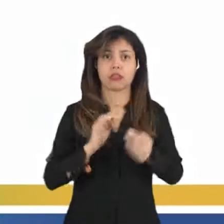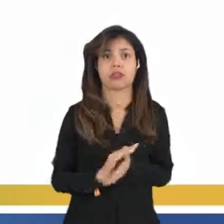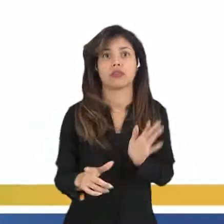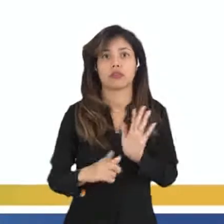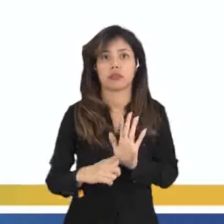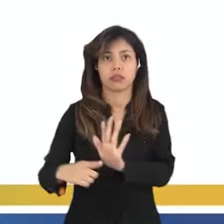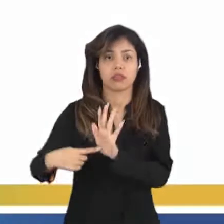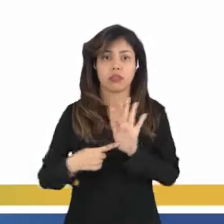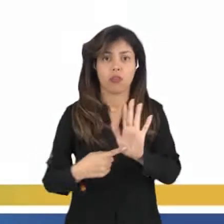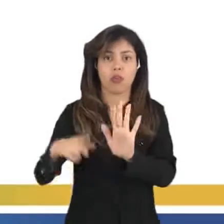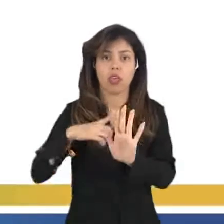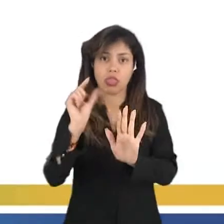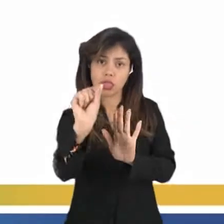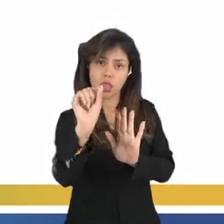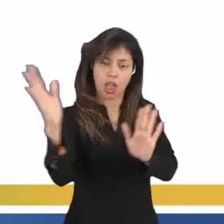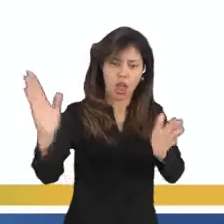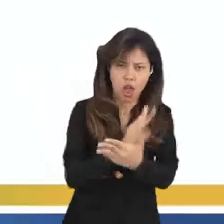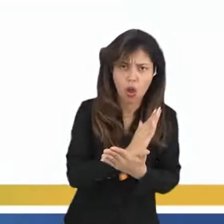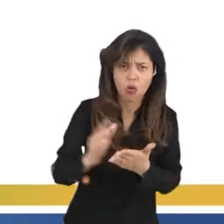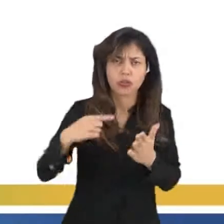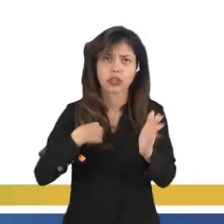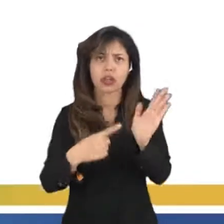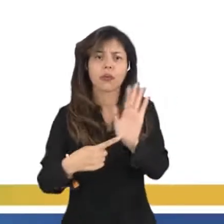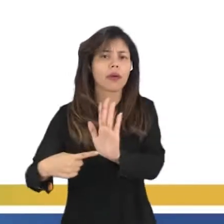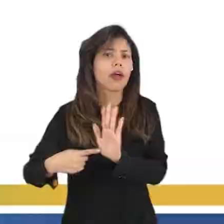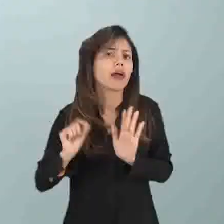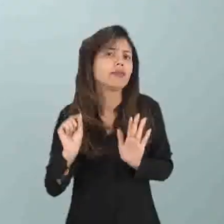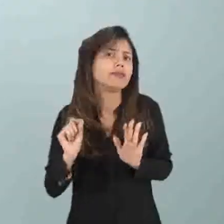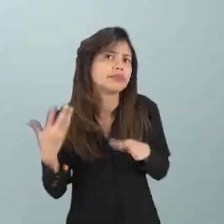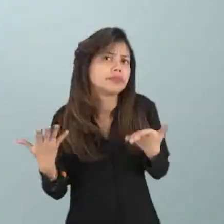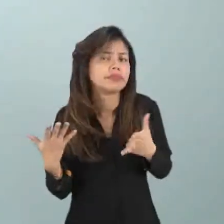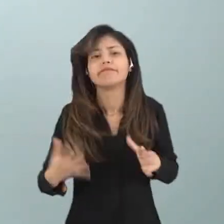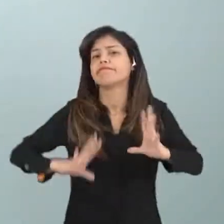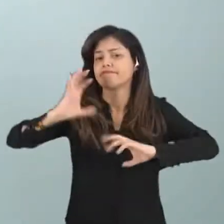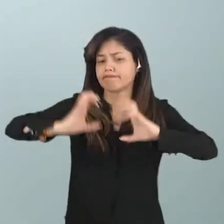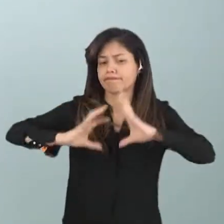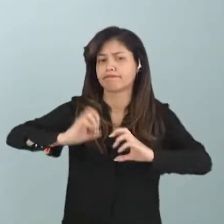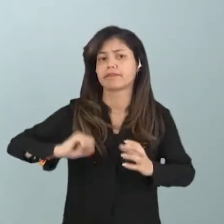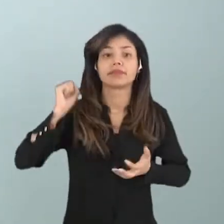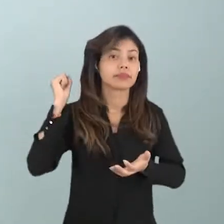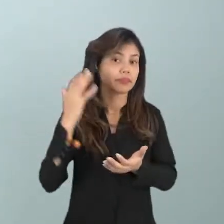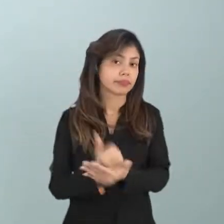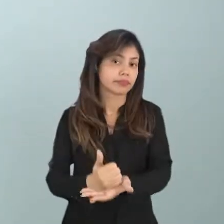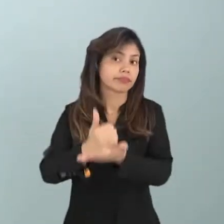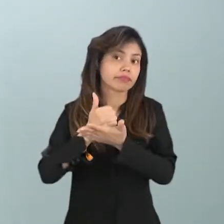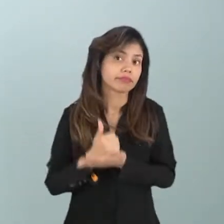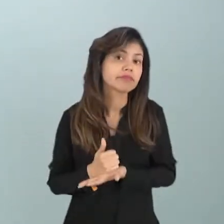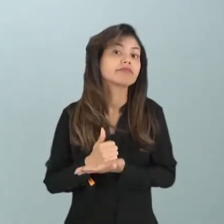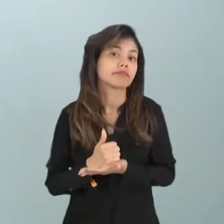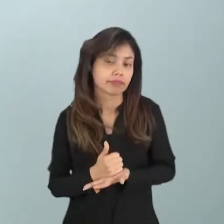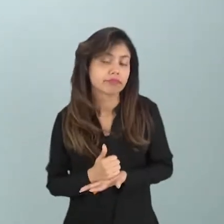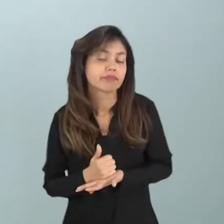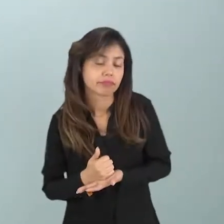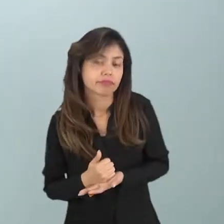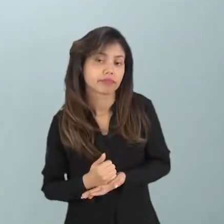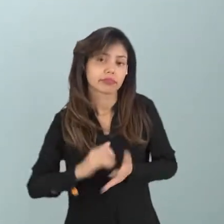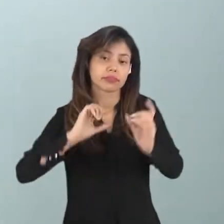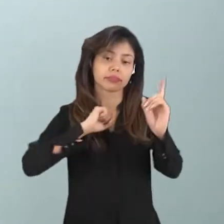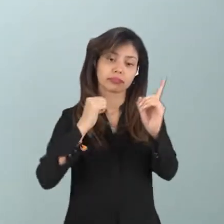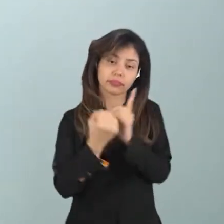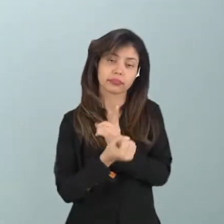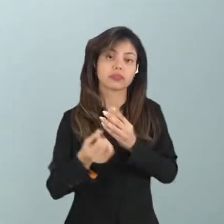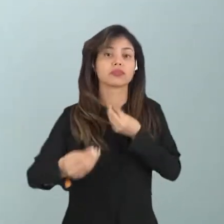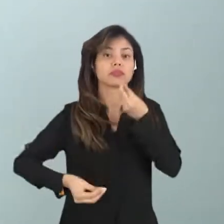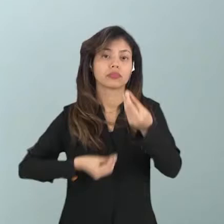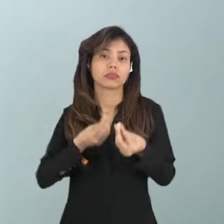do mundo, geralmente, esses atentados têm um certo apoio daquela comunidade que apoia, porque vê isso como um